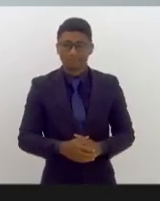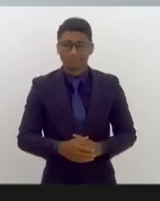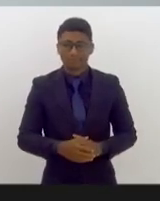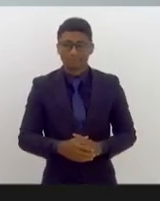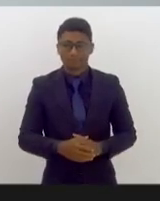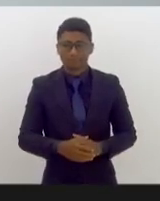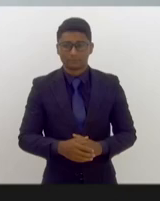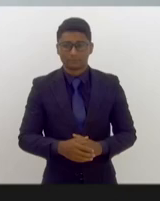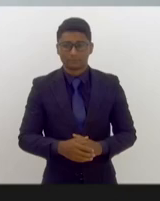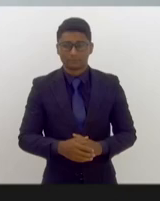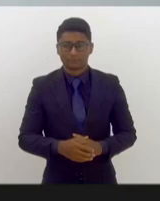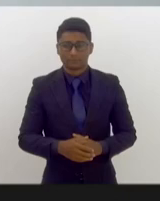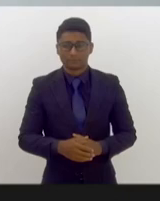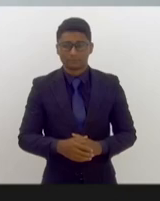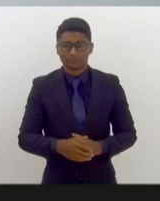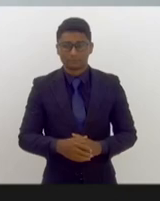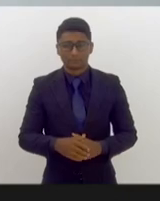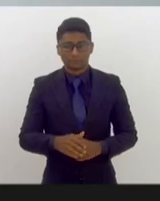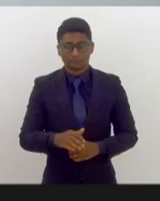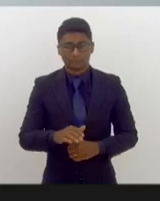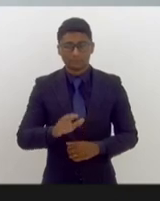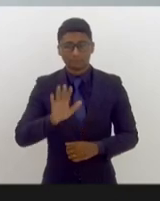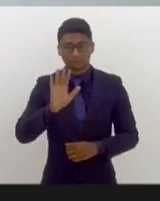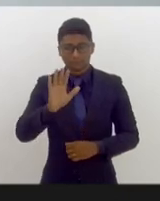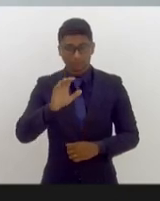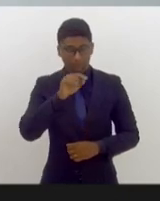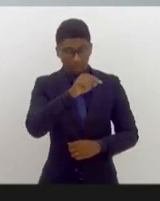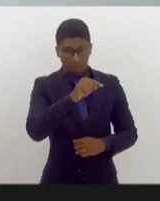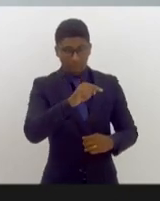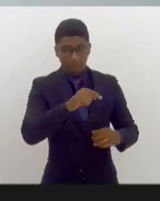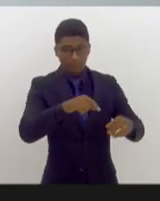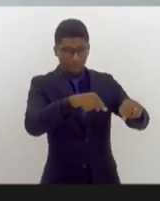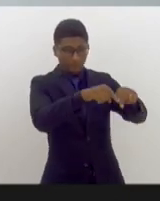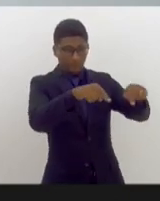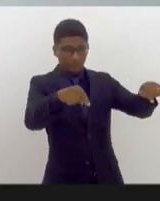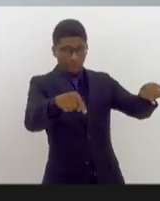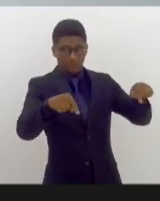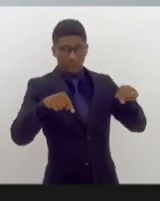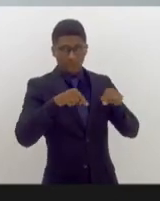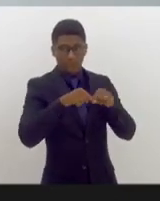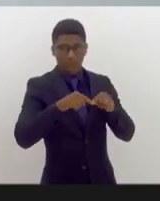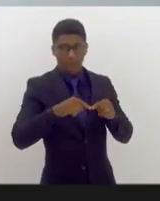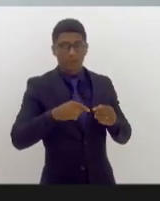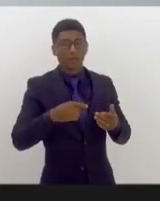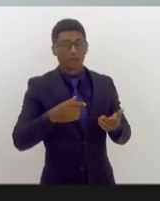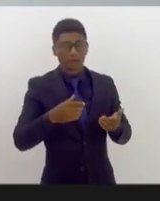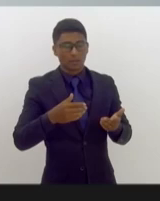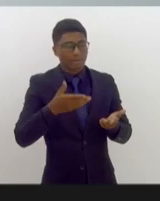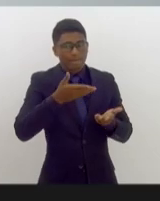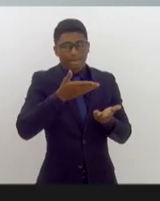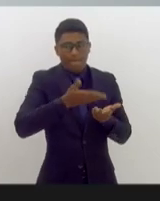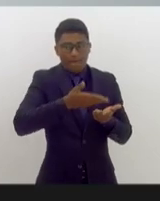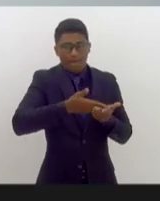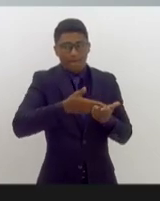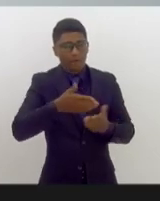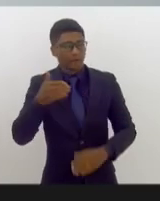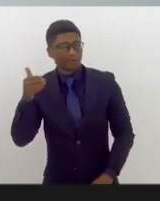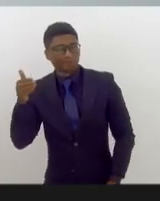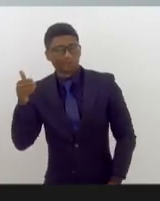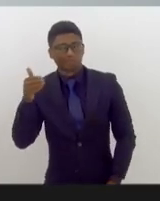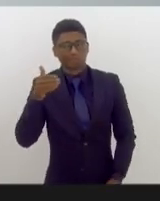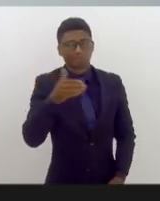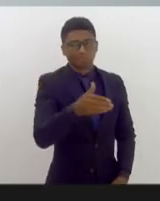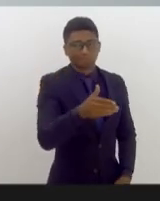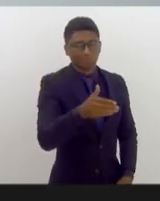entendam, estar naquele momento na sala de aula pode significar uma limitação na quantidade